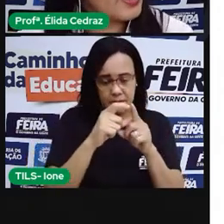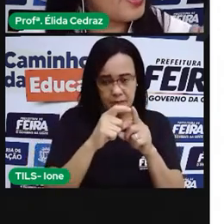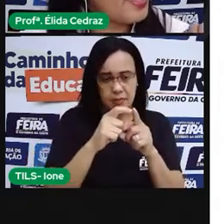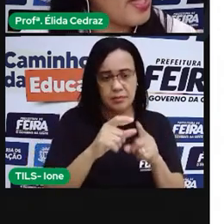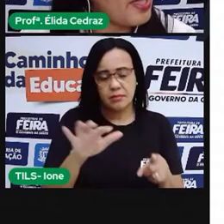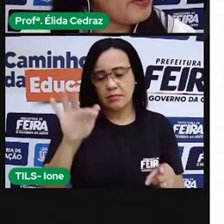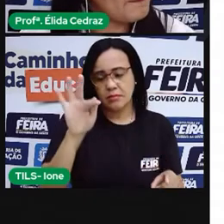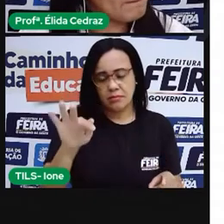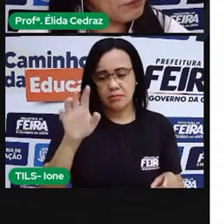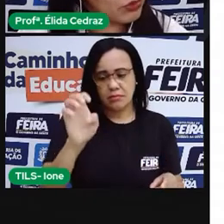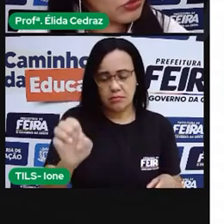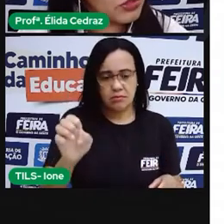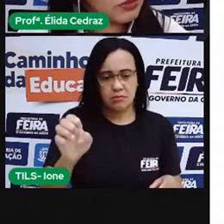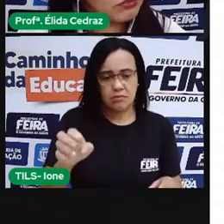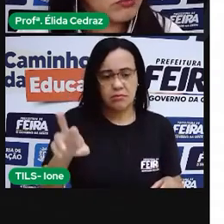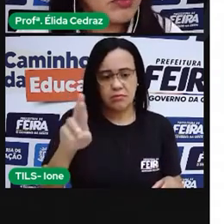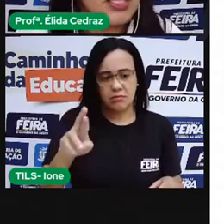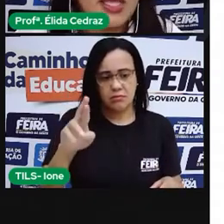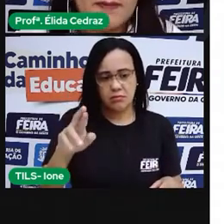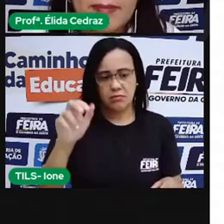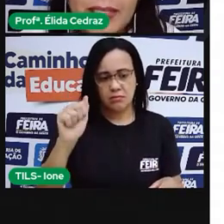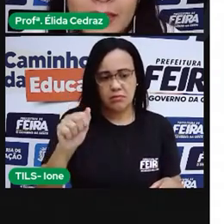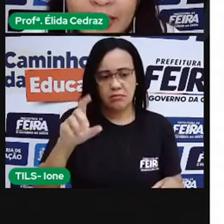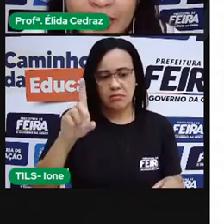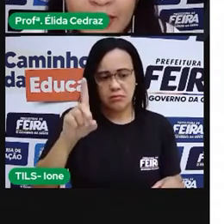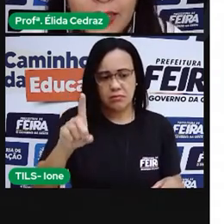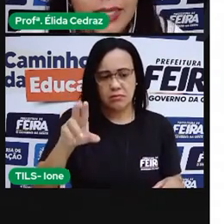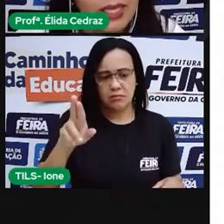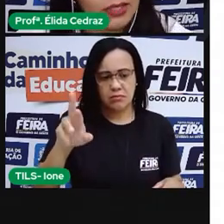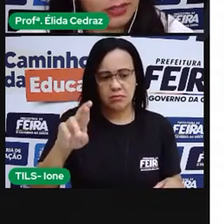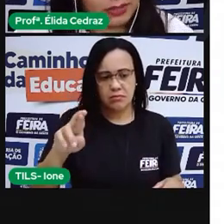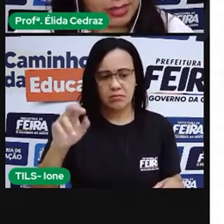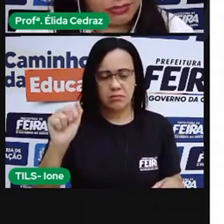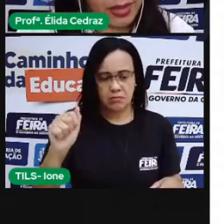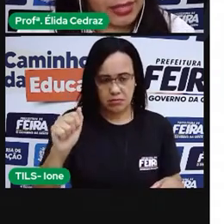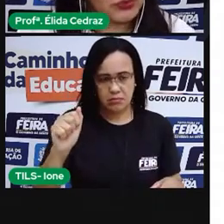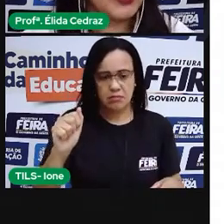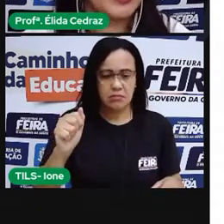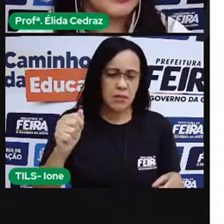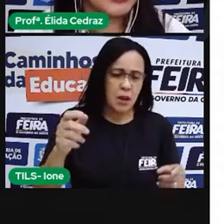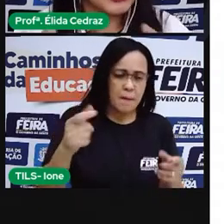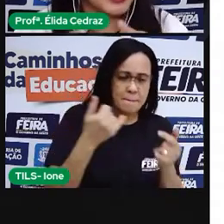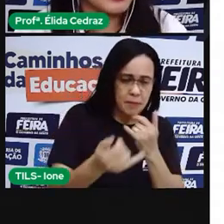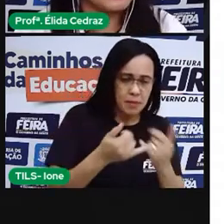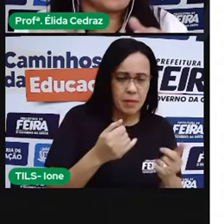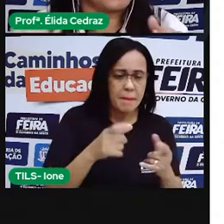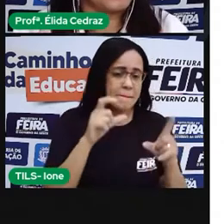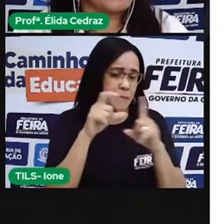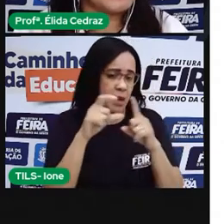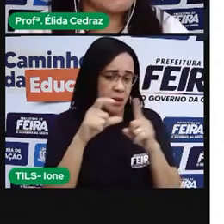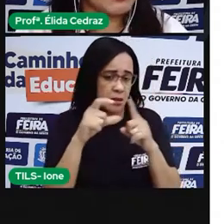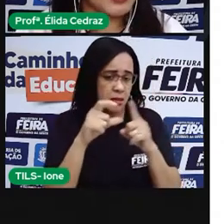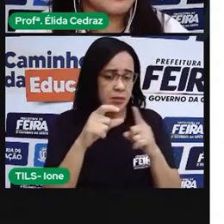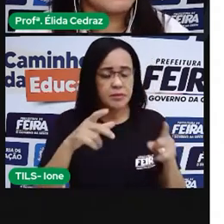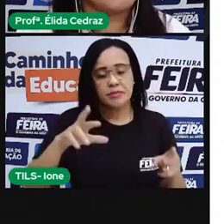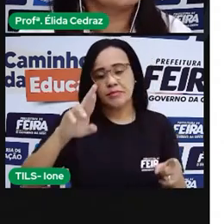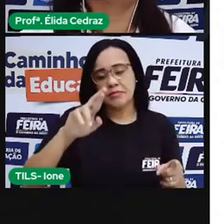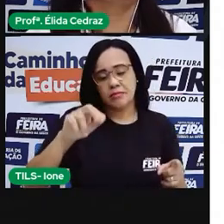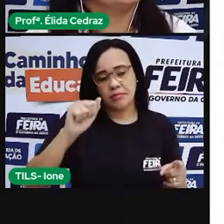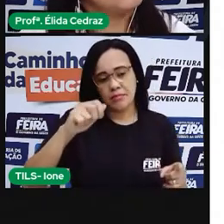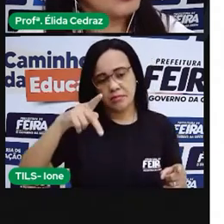de raposa, mas ele, na ferradura, está entre duas